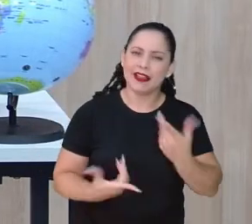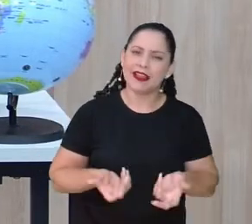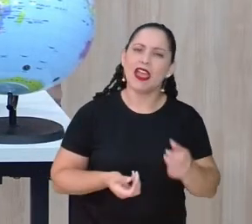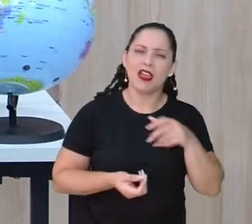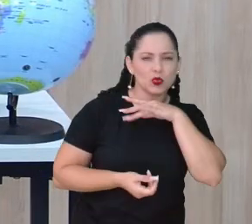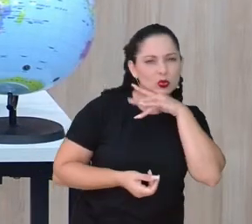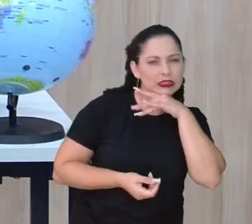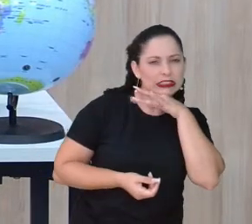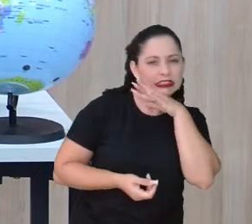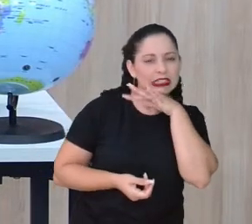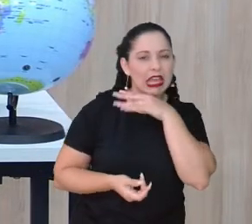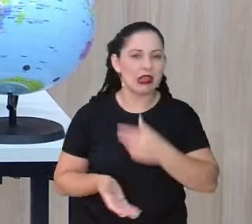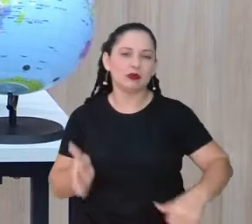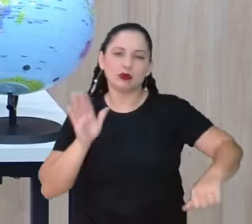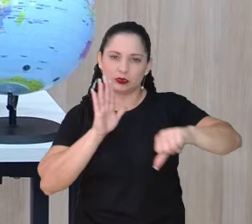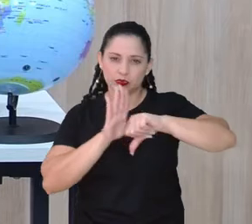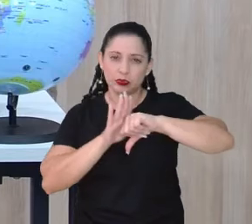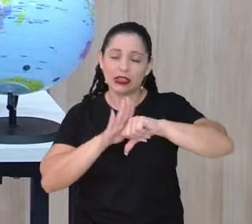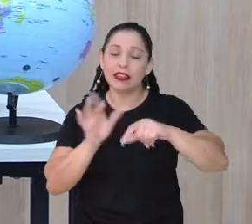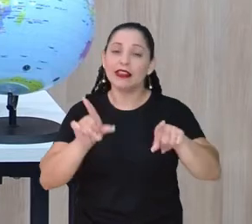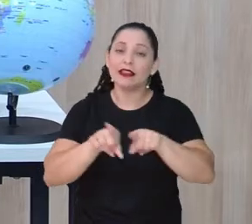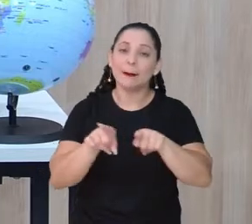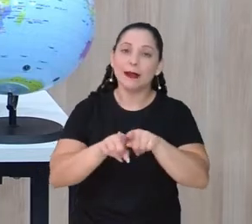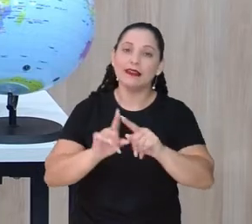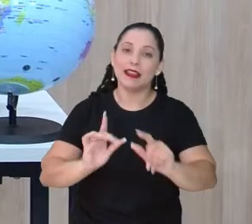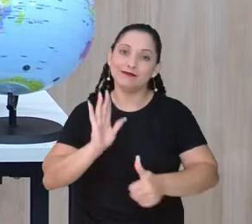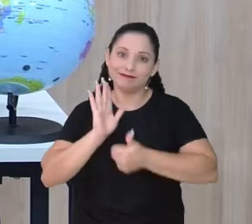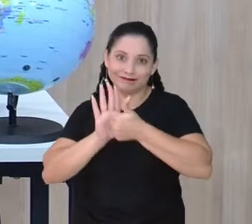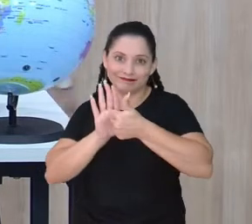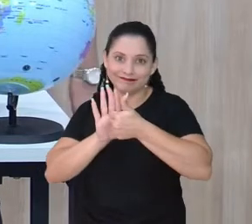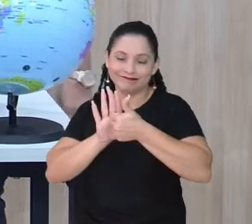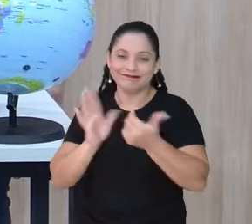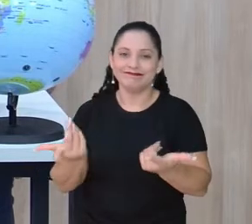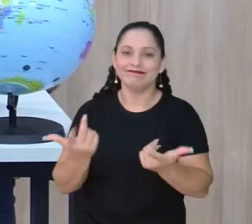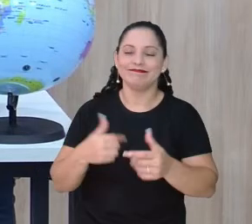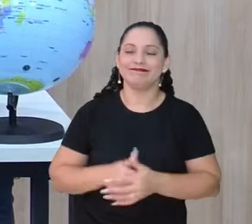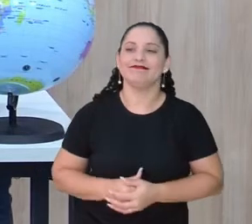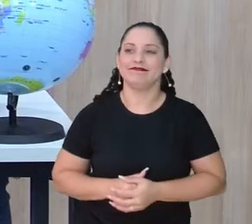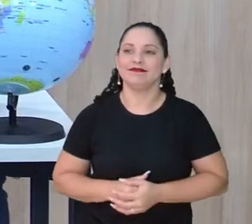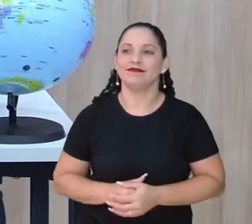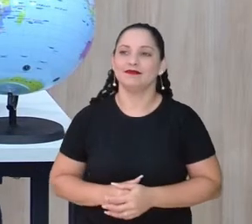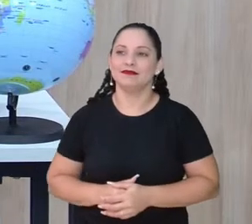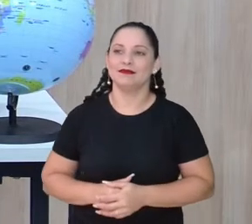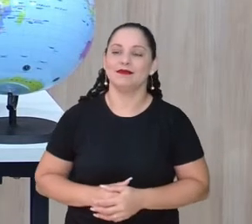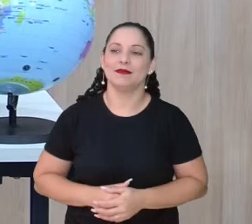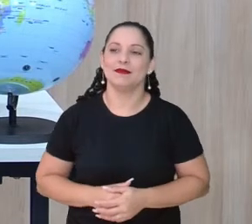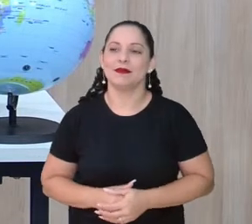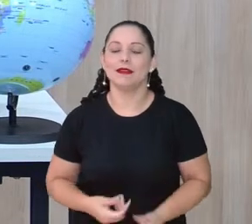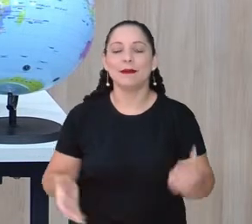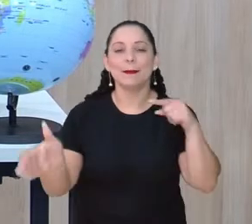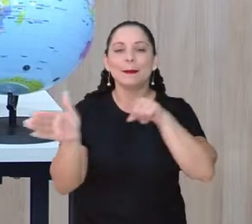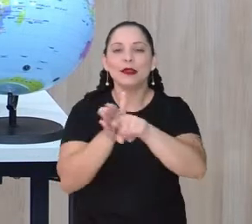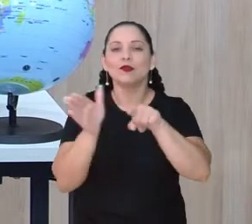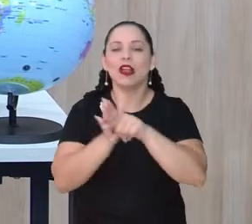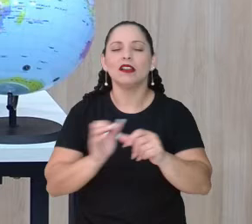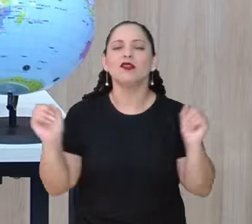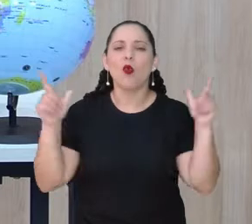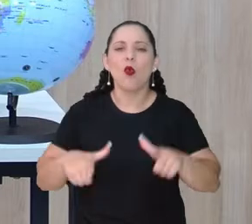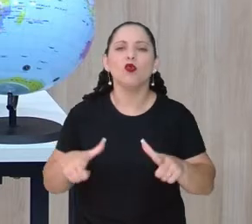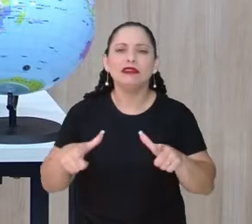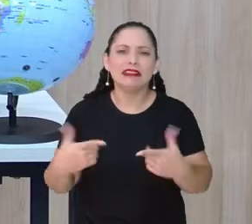tem um lado positivo aí, a questão dos vulcões. O que é que nós temos mais de pergunta? De onde vem a lava do